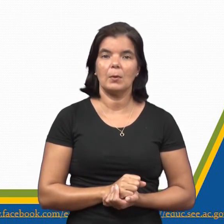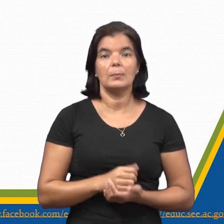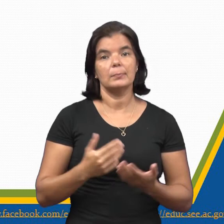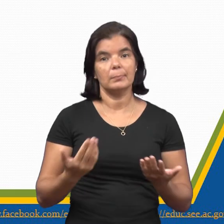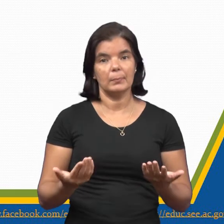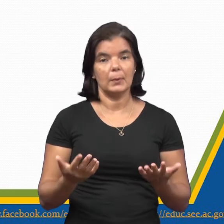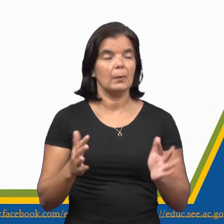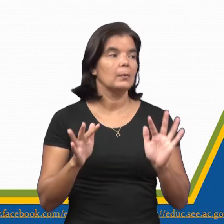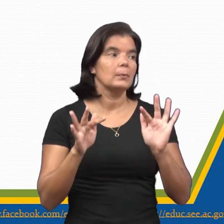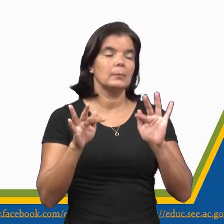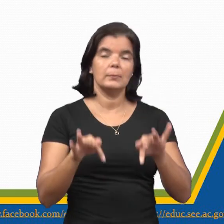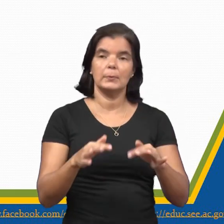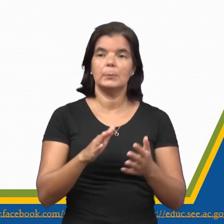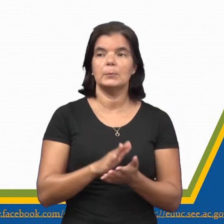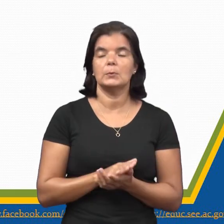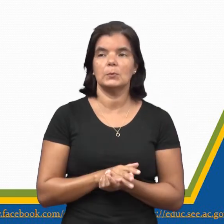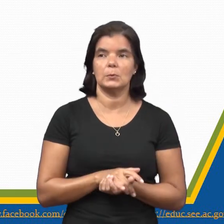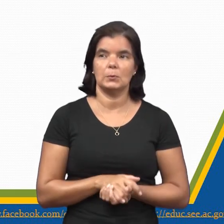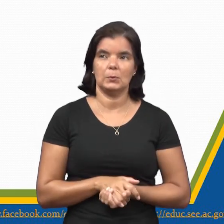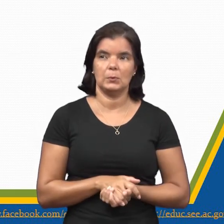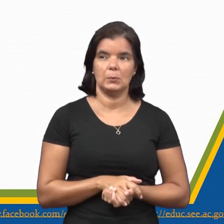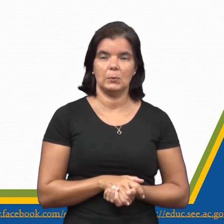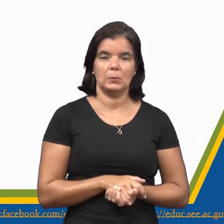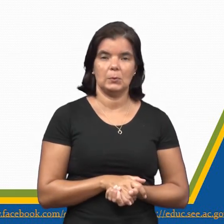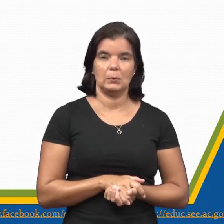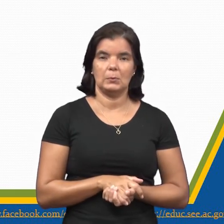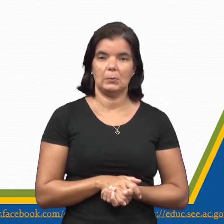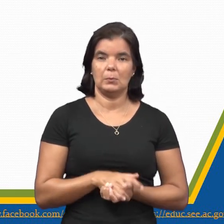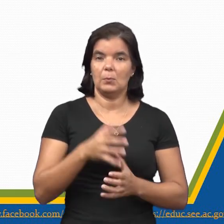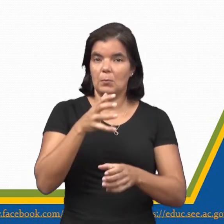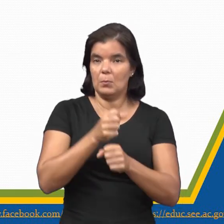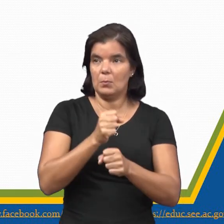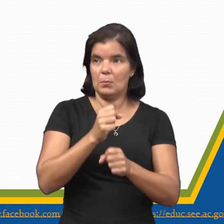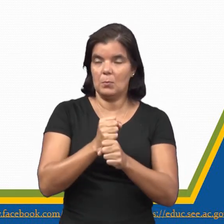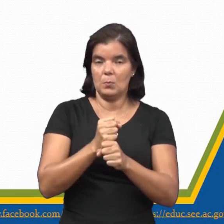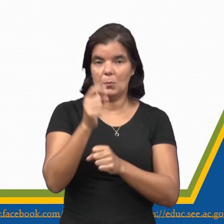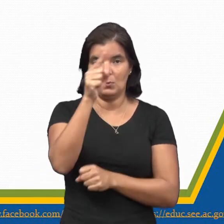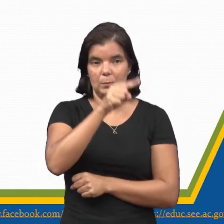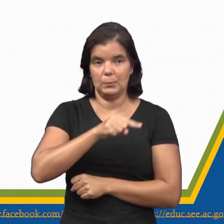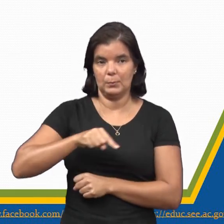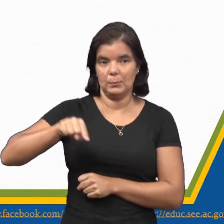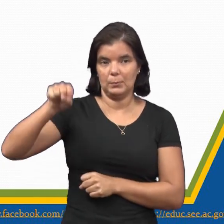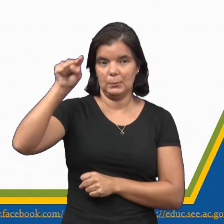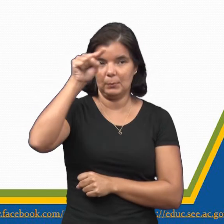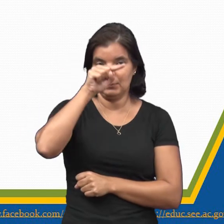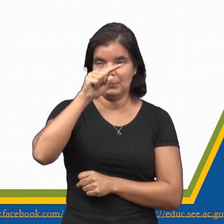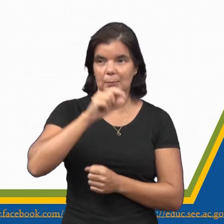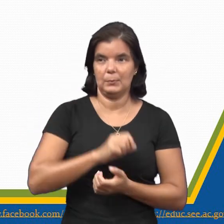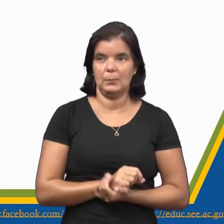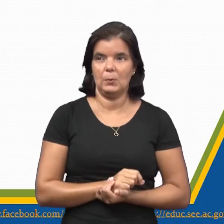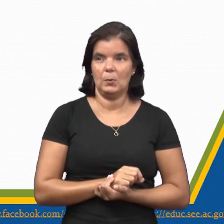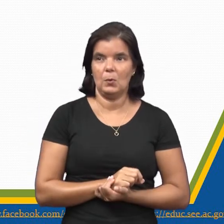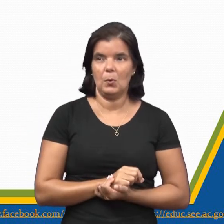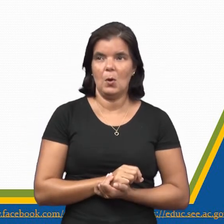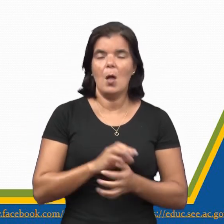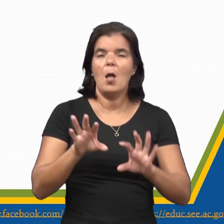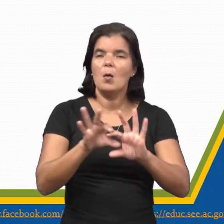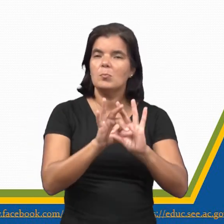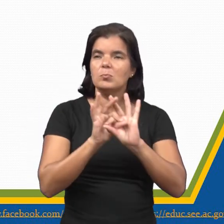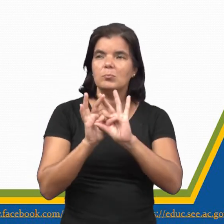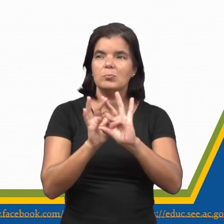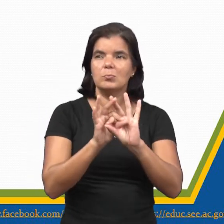Bem, para finalizar, vamos para o cálculo da área do círculo. O círculo é a